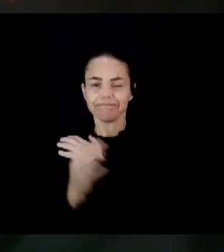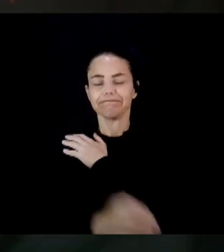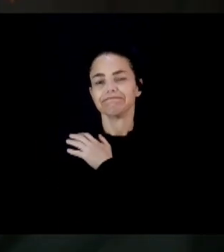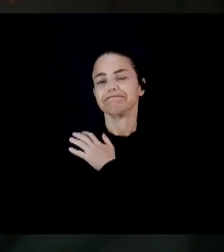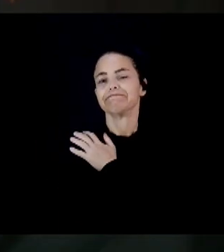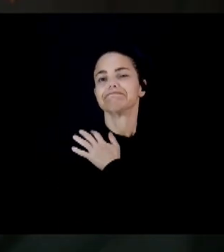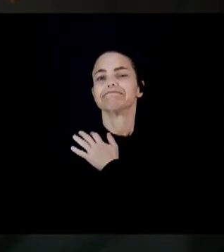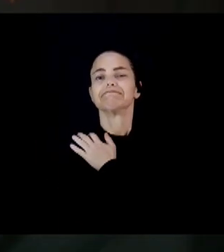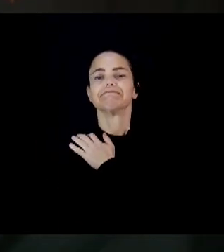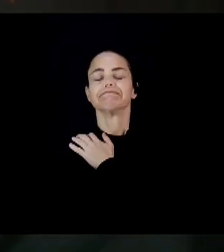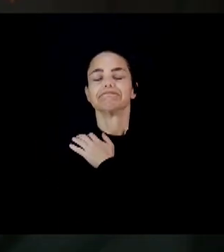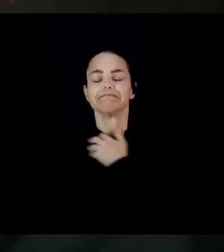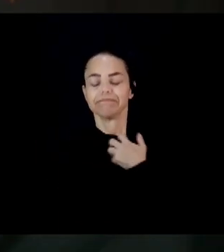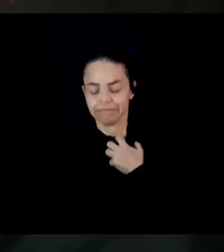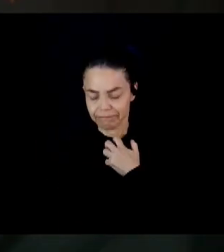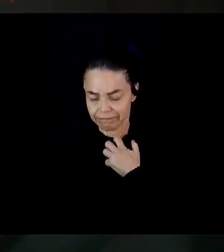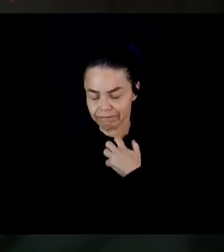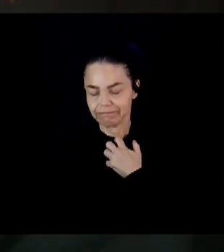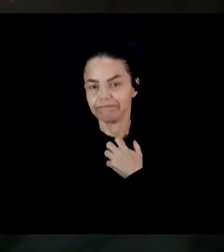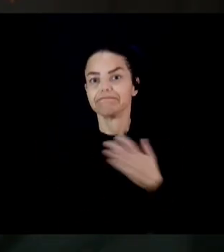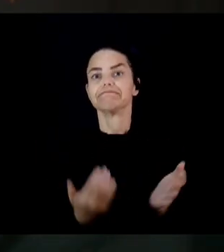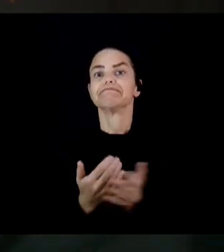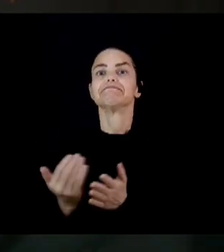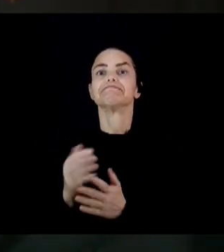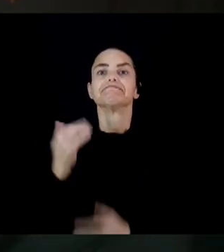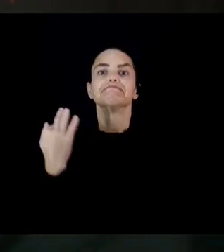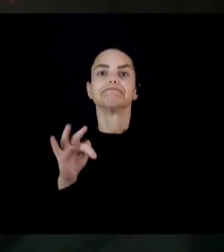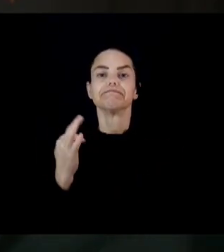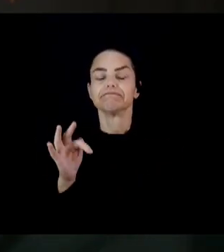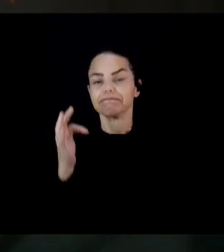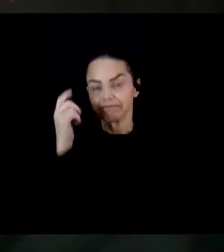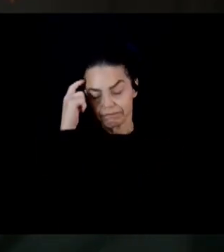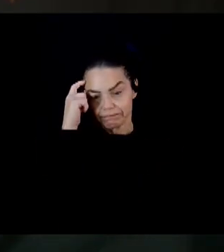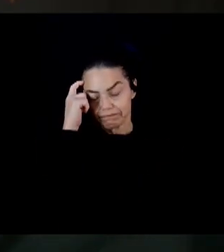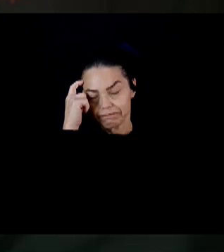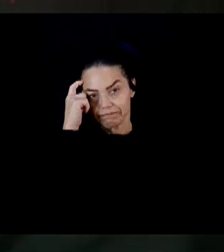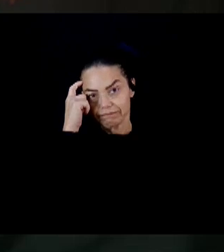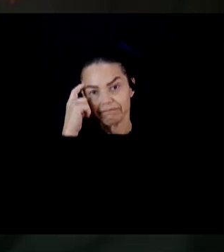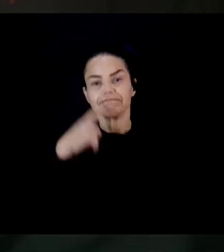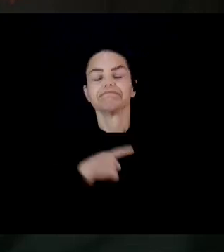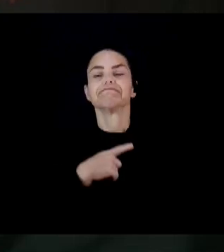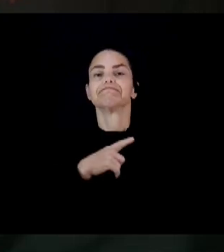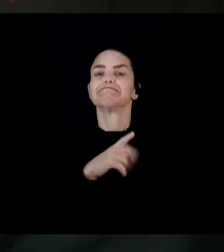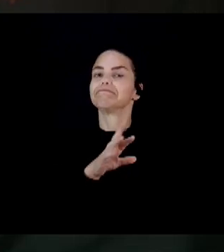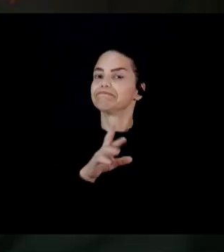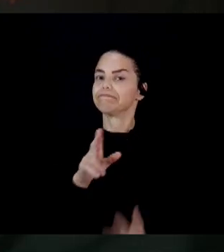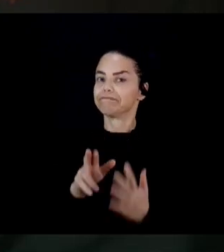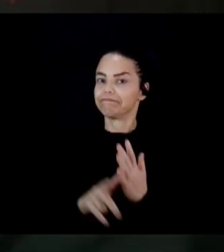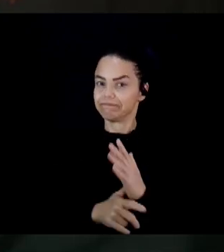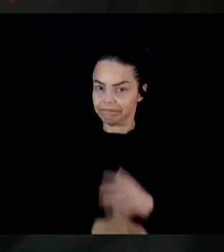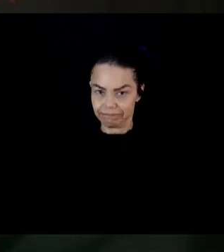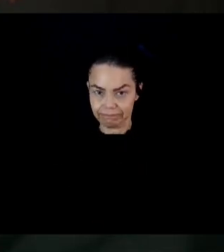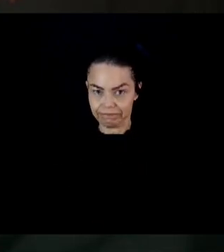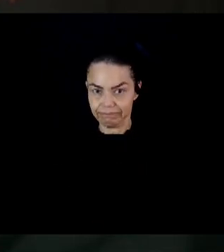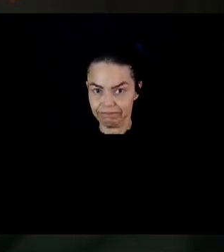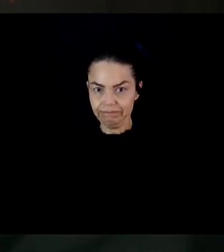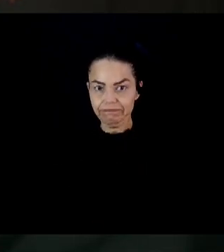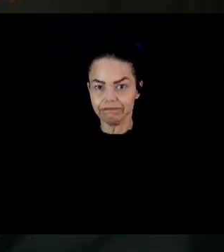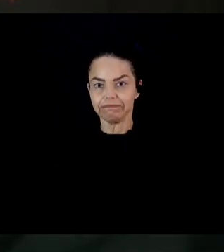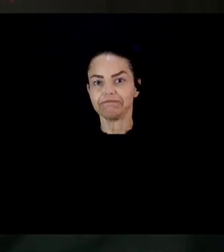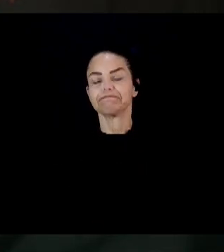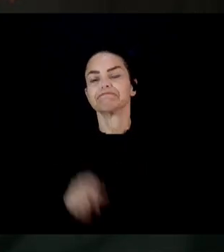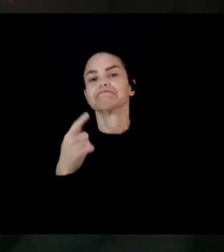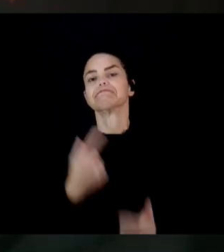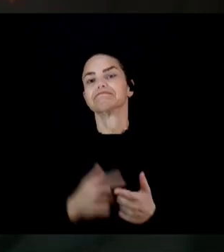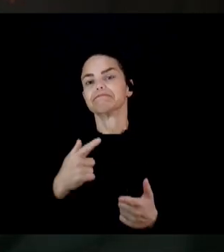e agora? Comecei. E o nosso cérebro, ele vai criar várias situações. Como que a gente